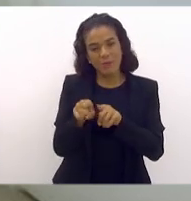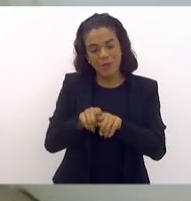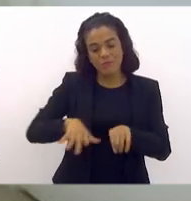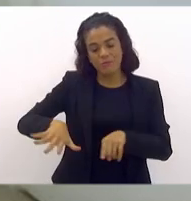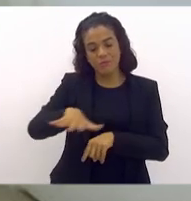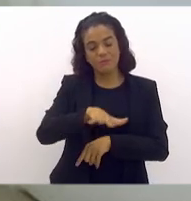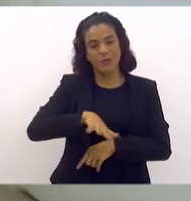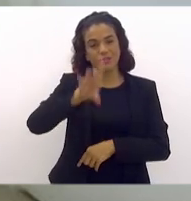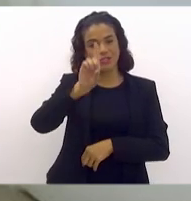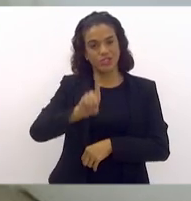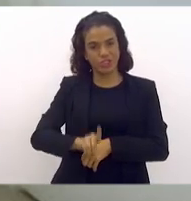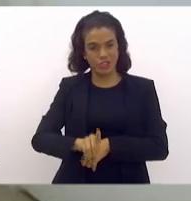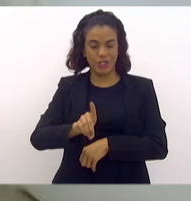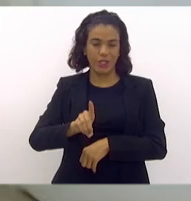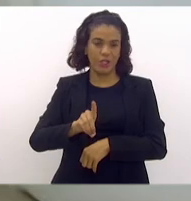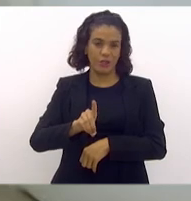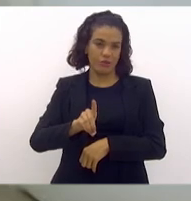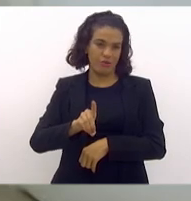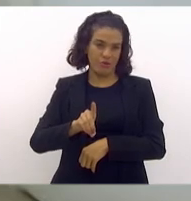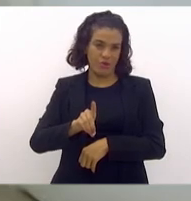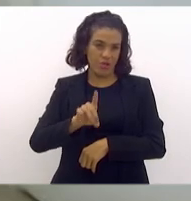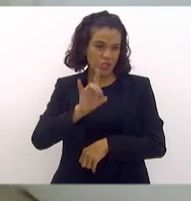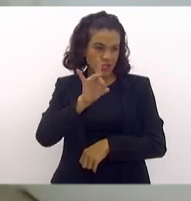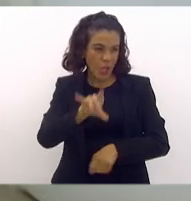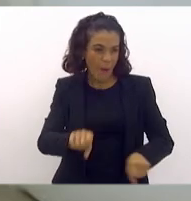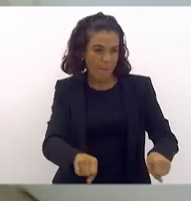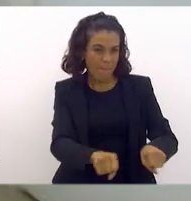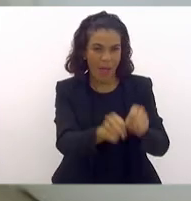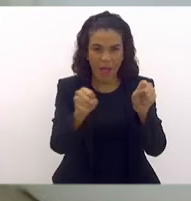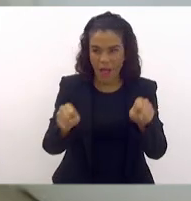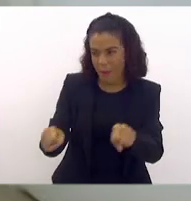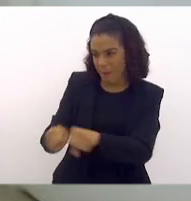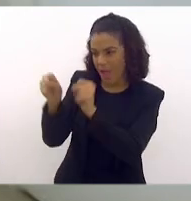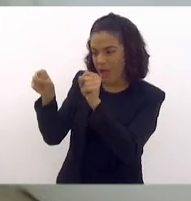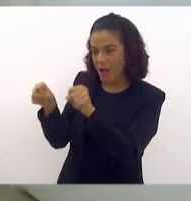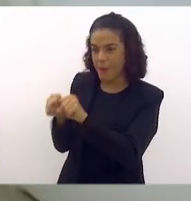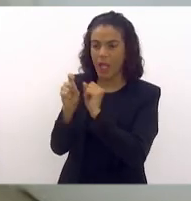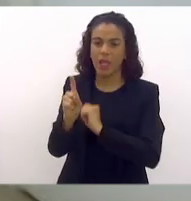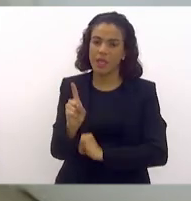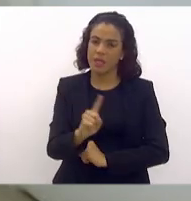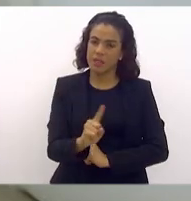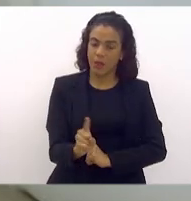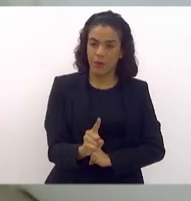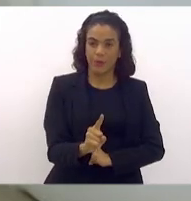né? Não só de violações, como a gente tem visto. E aí, claro, sem dúvida,